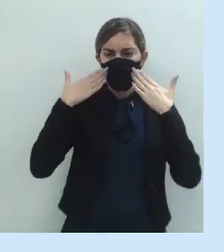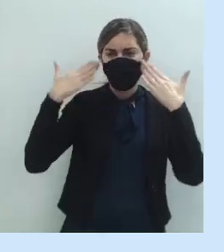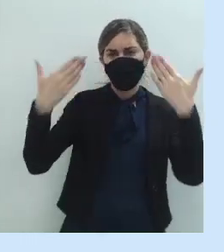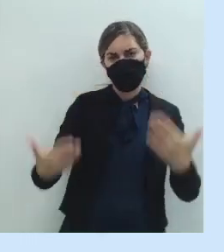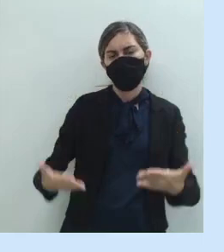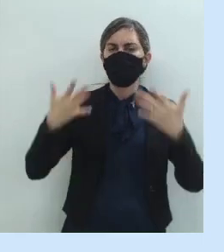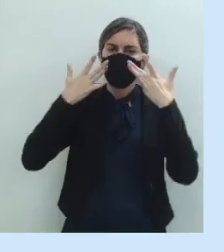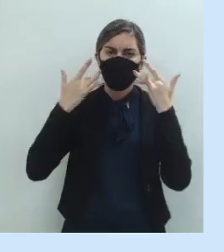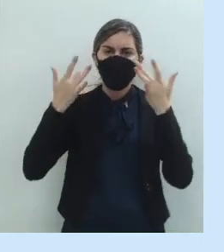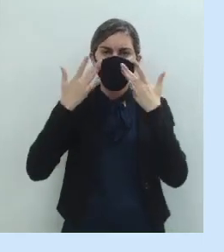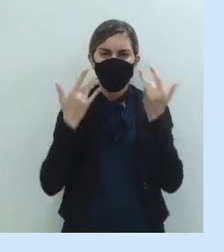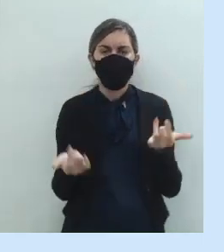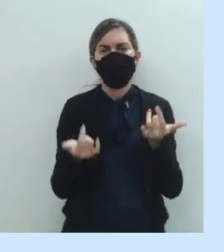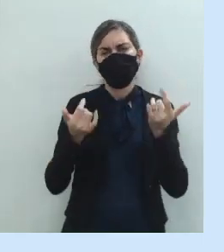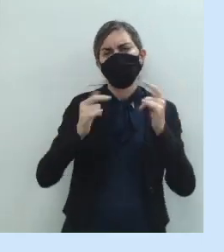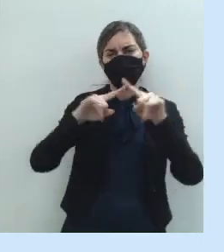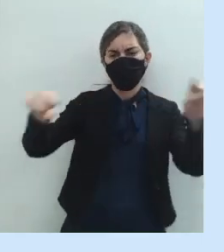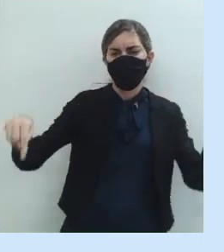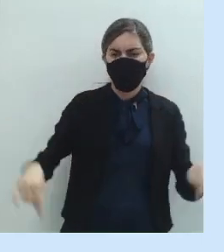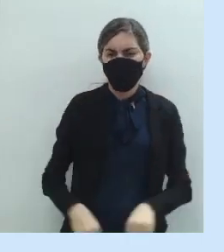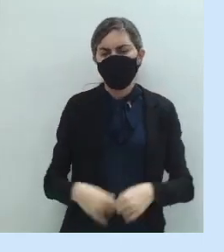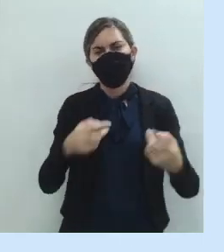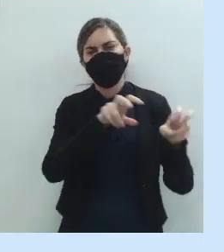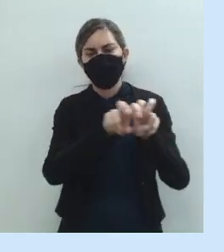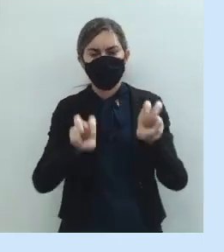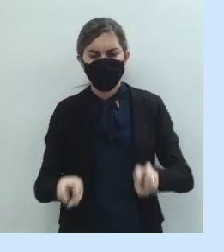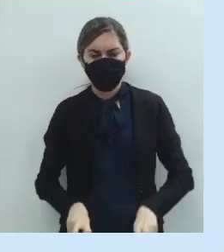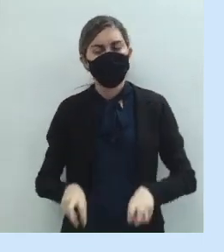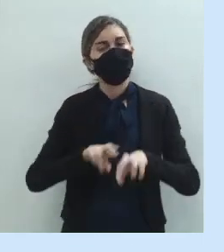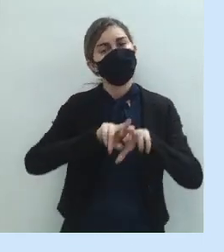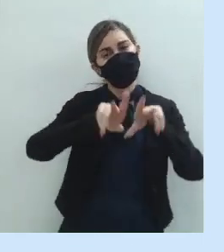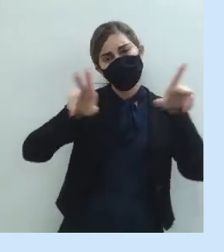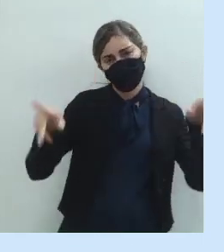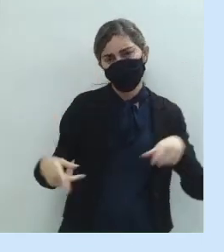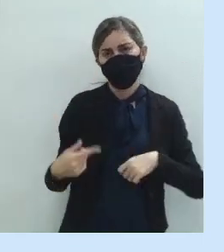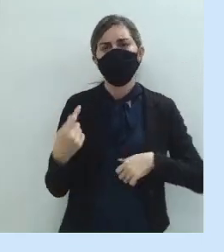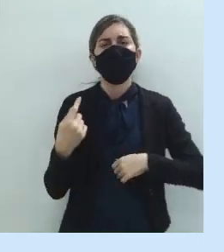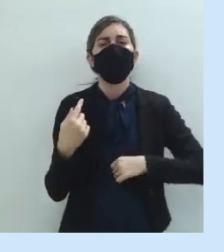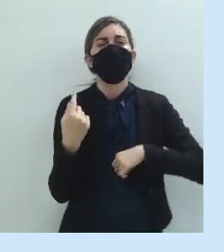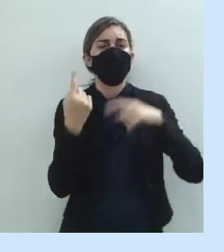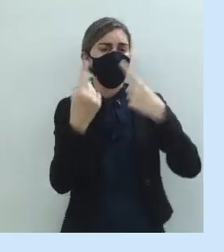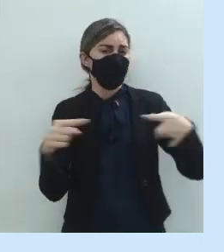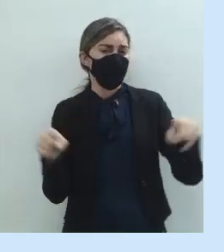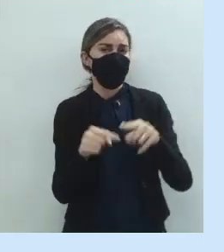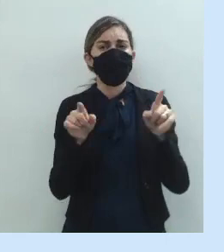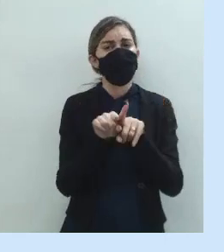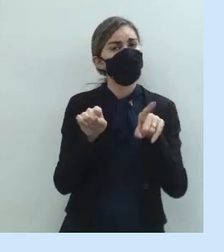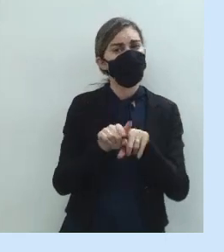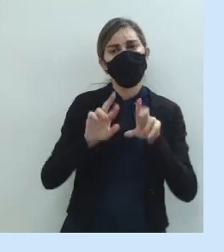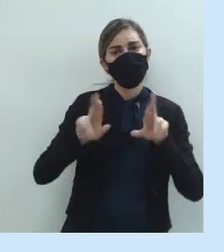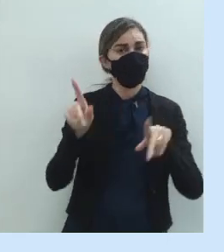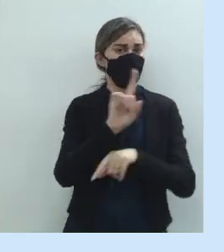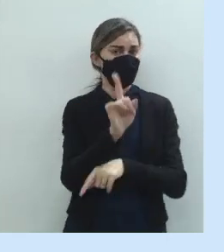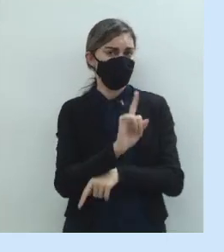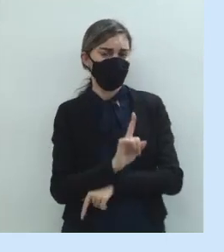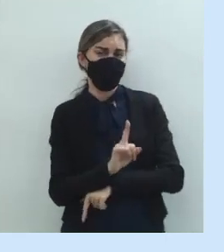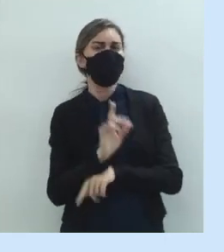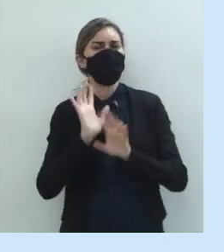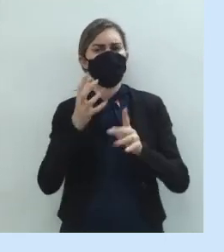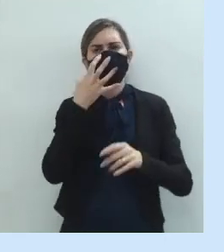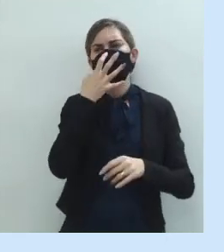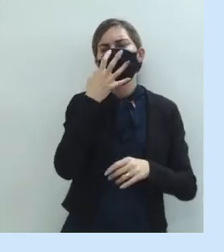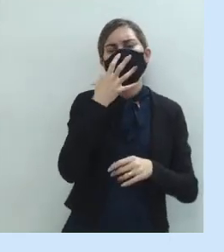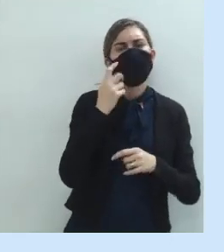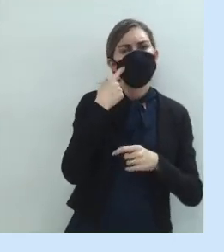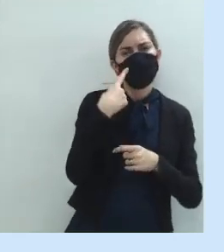apresentação, como teatros, galerias e entre outros. Então, na música também não é muito diferente. Então, a gente já viu